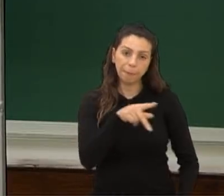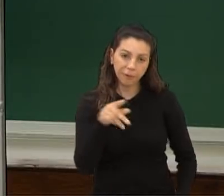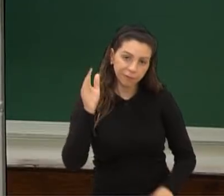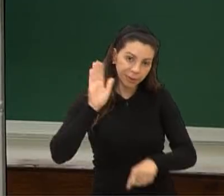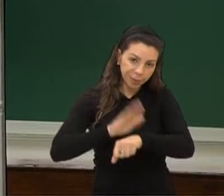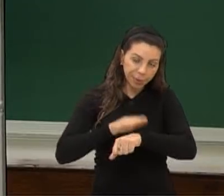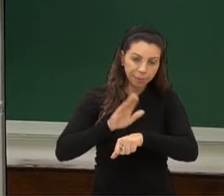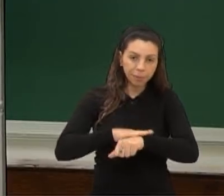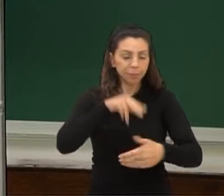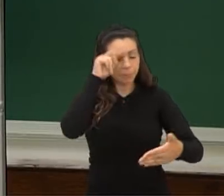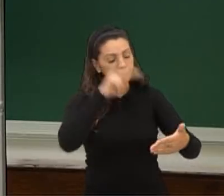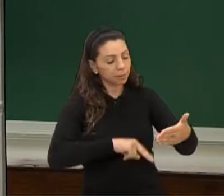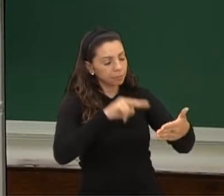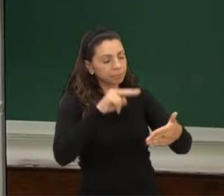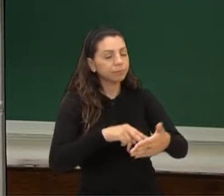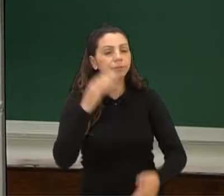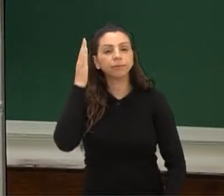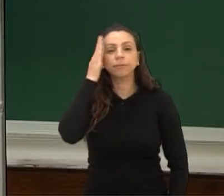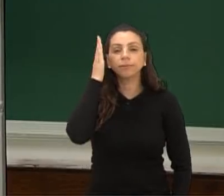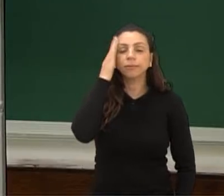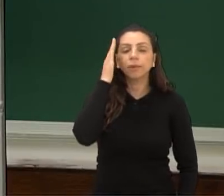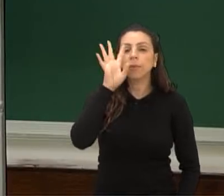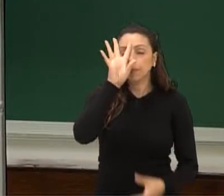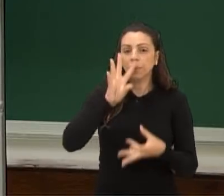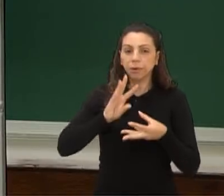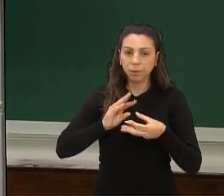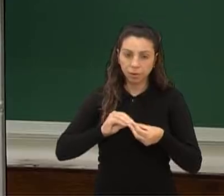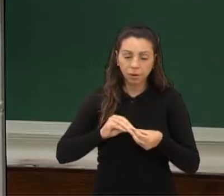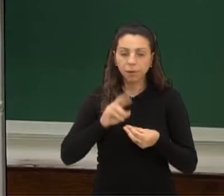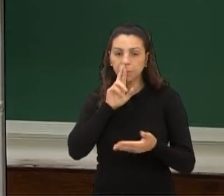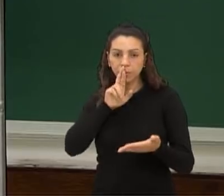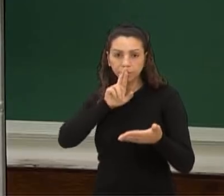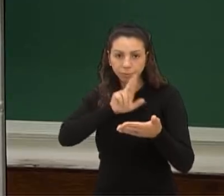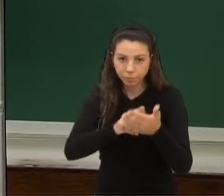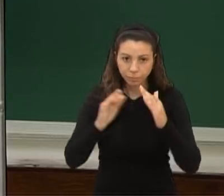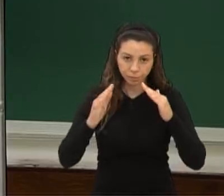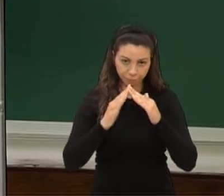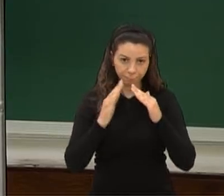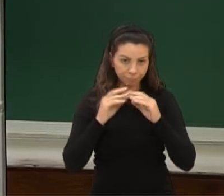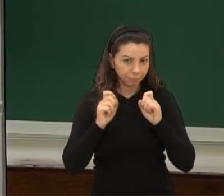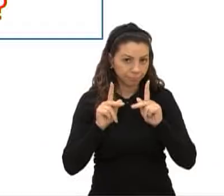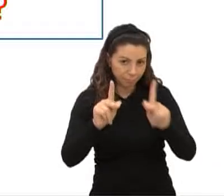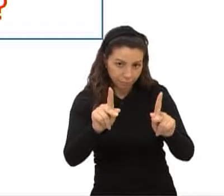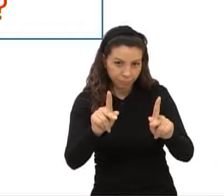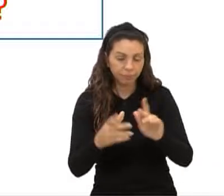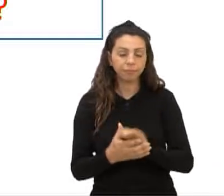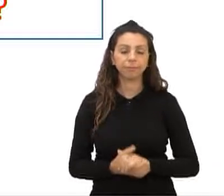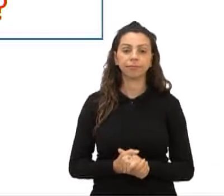você ler, para você tentar entender esse exercício e resolver aí na sua casa, tá bom?